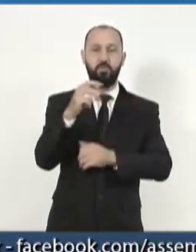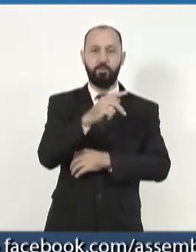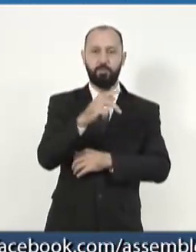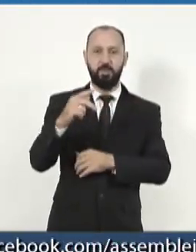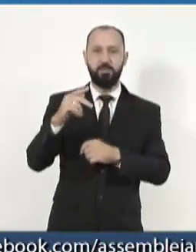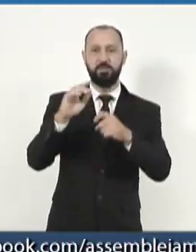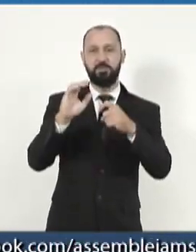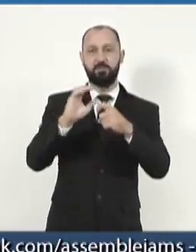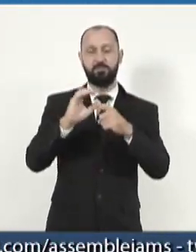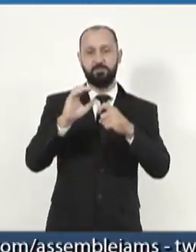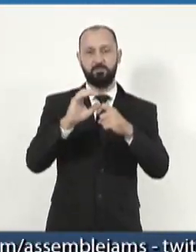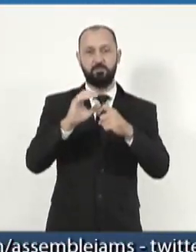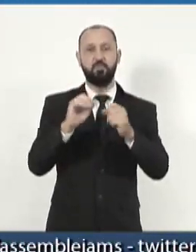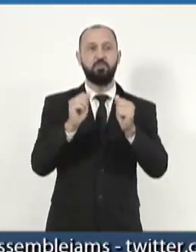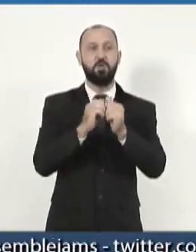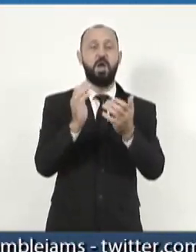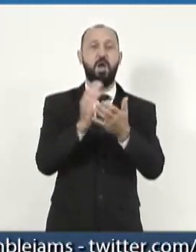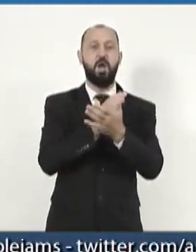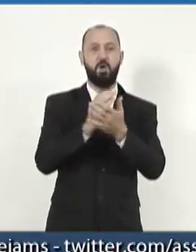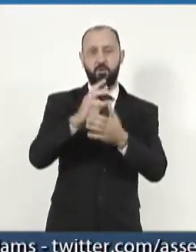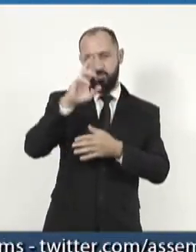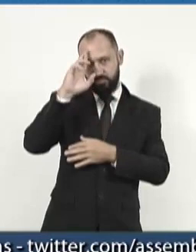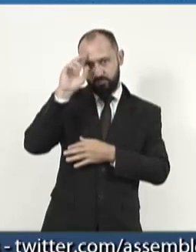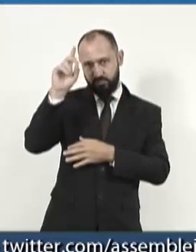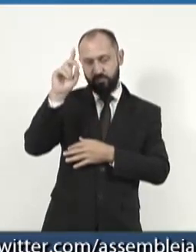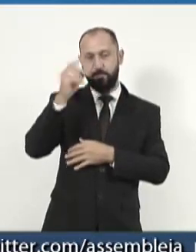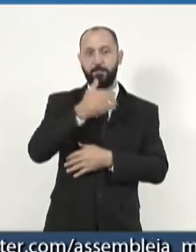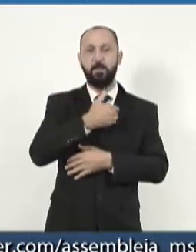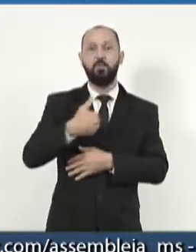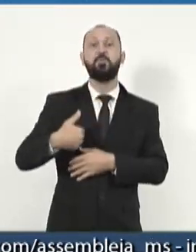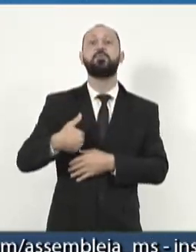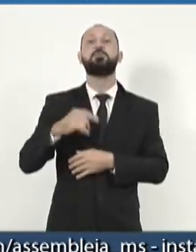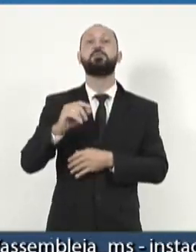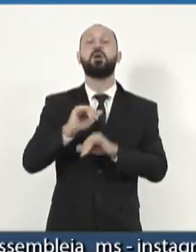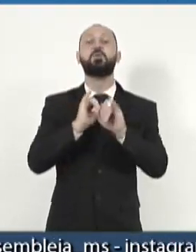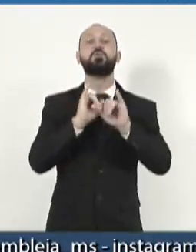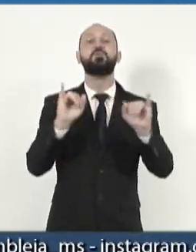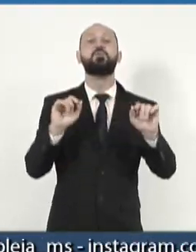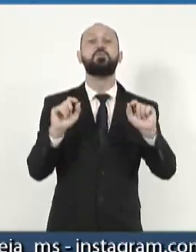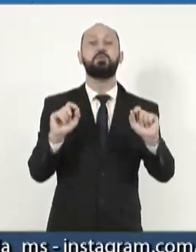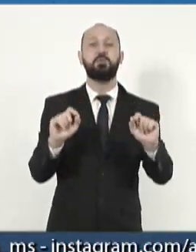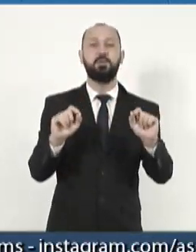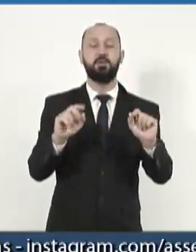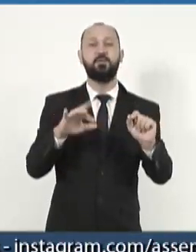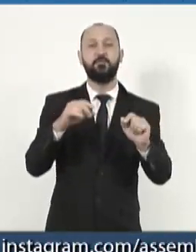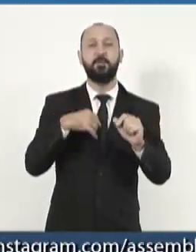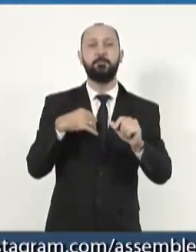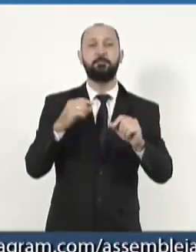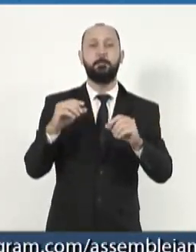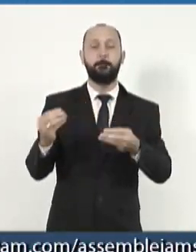do porte do Hospital de Nova Andradina, por exemplo, que atende a região, acaba